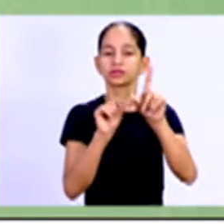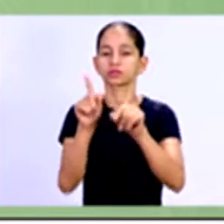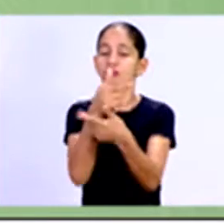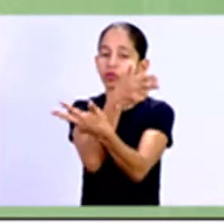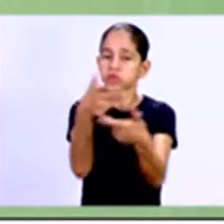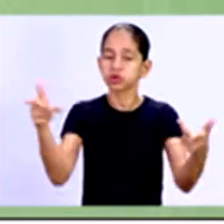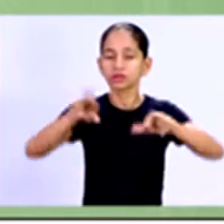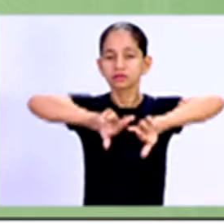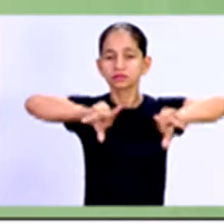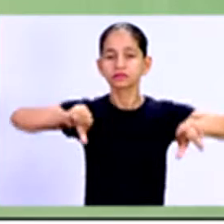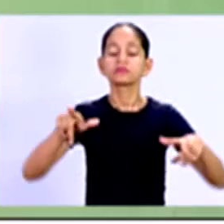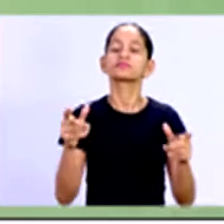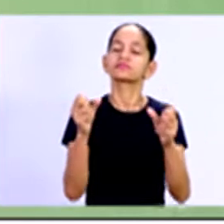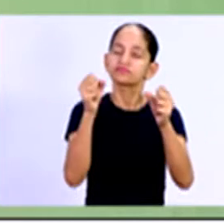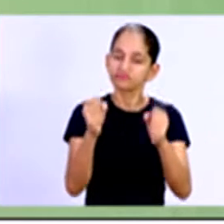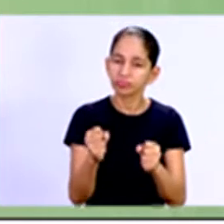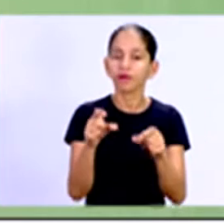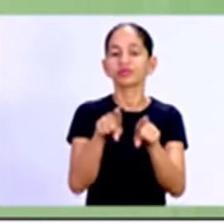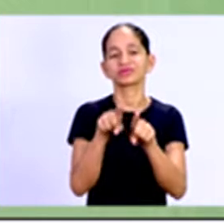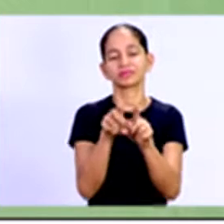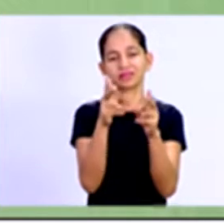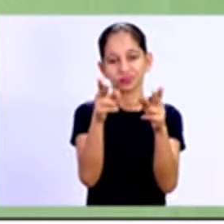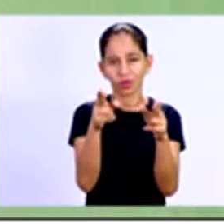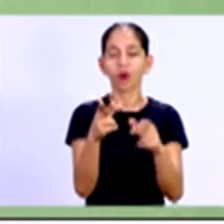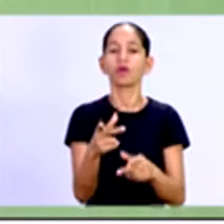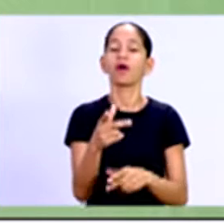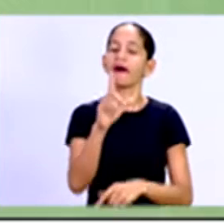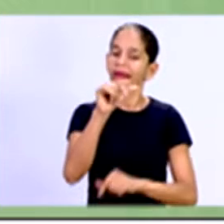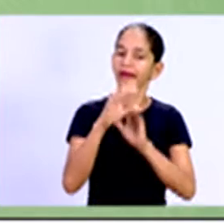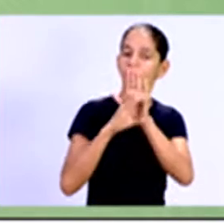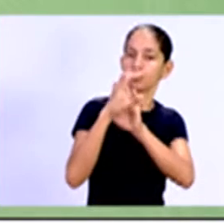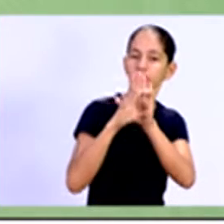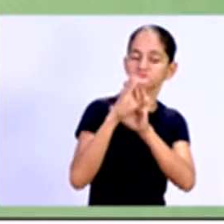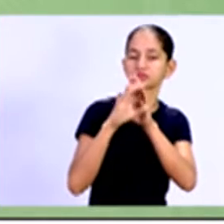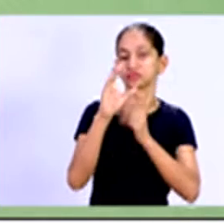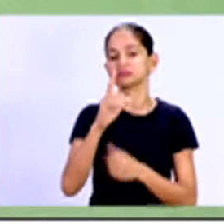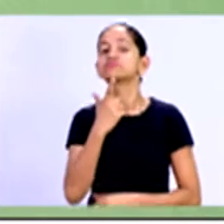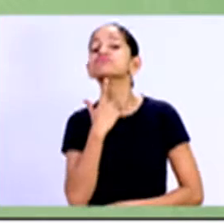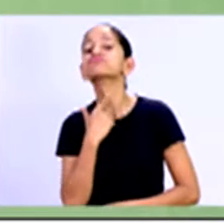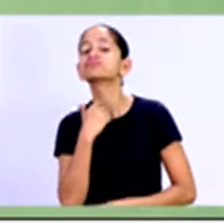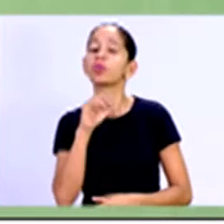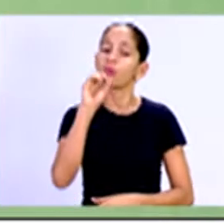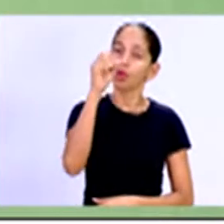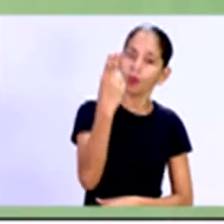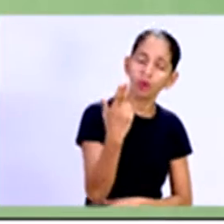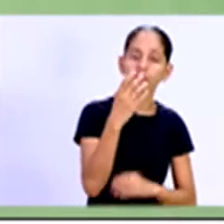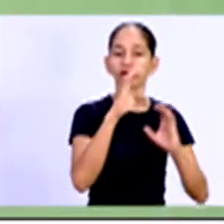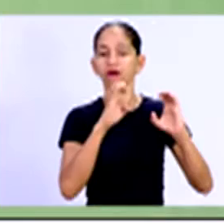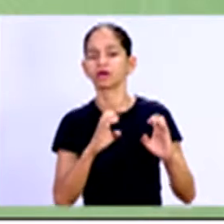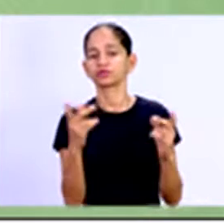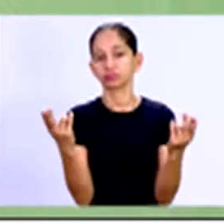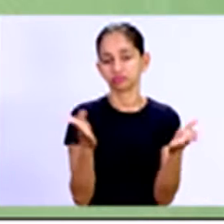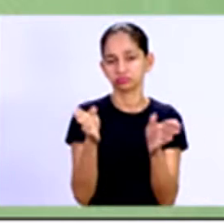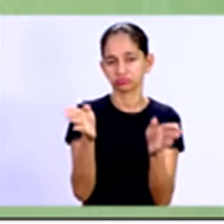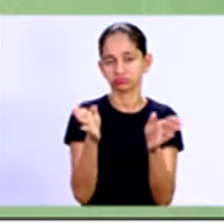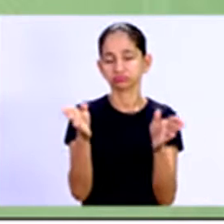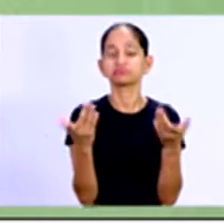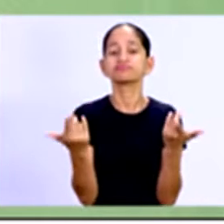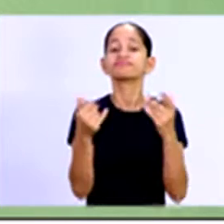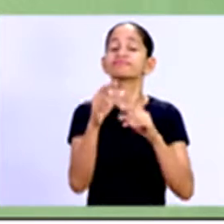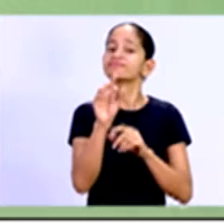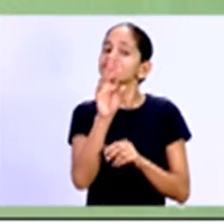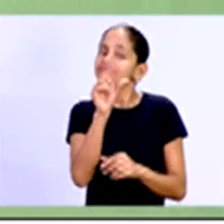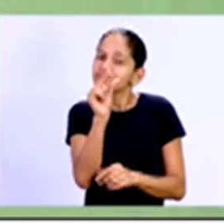ver aqui, o conceito de vontade na filosofia ou na reflexão ética, ele é um conceito um